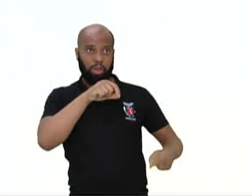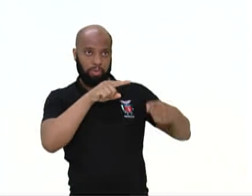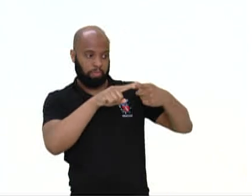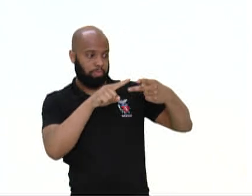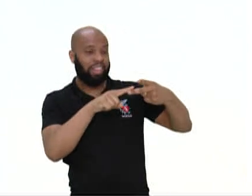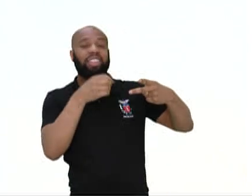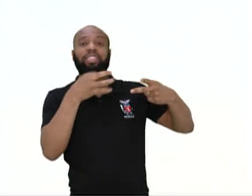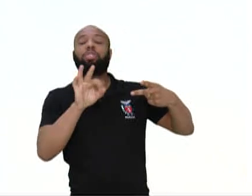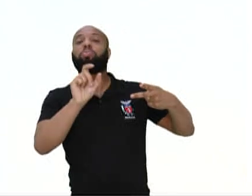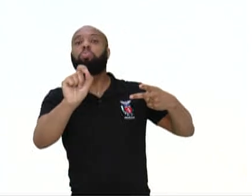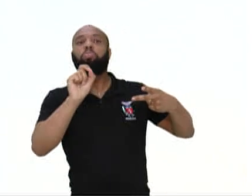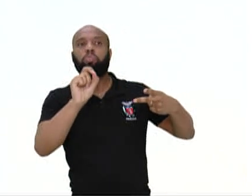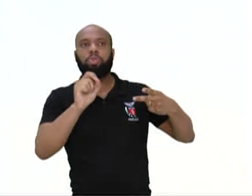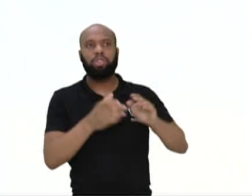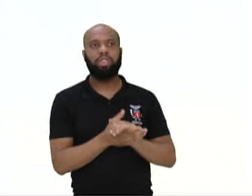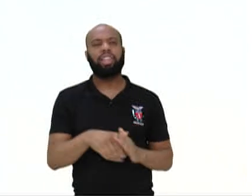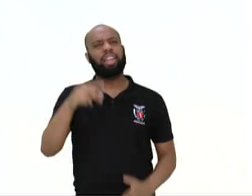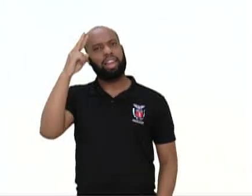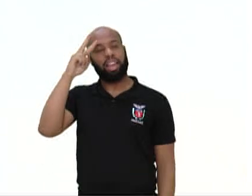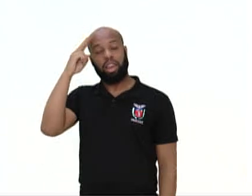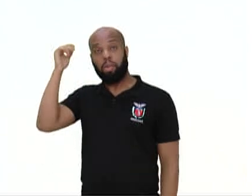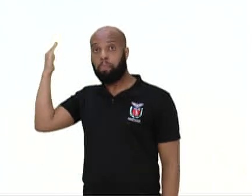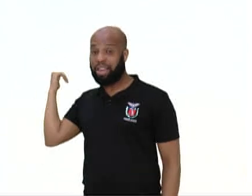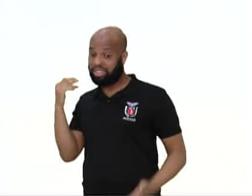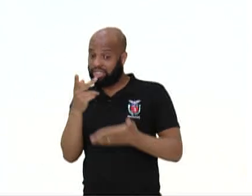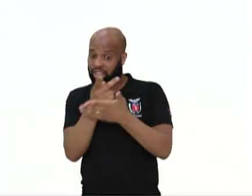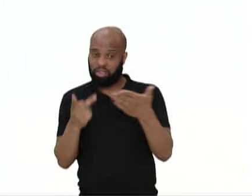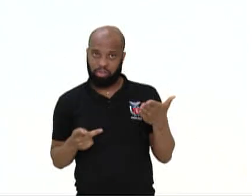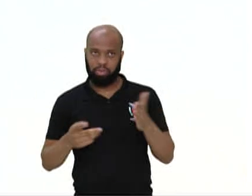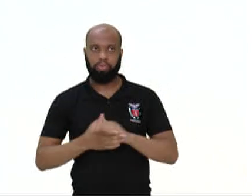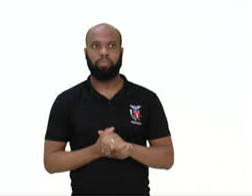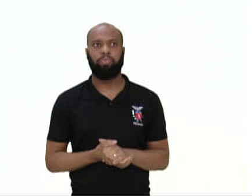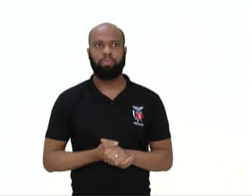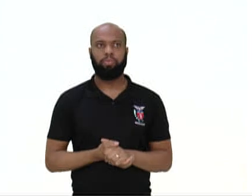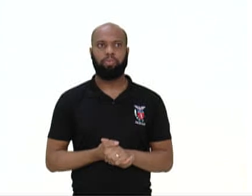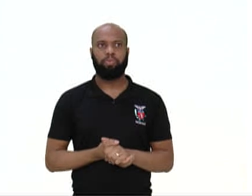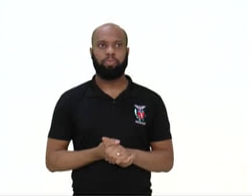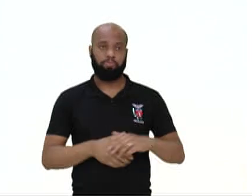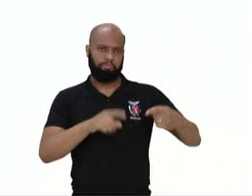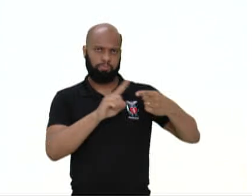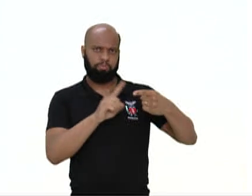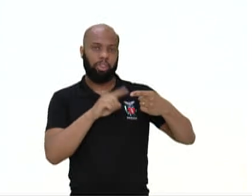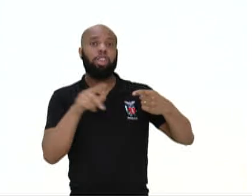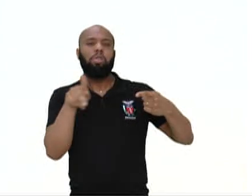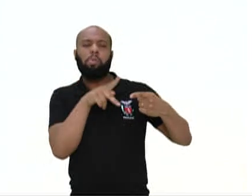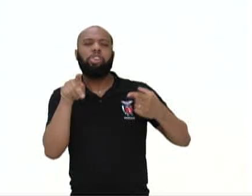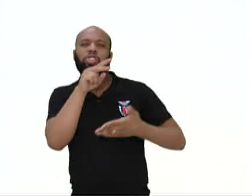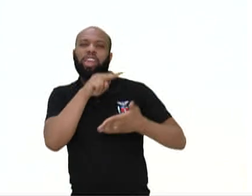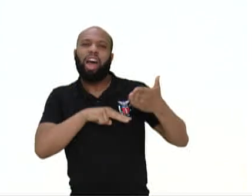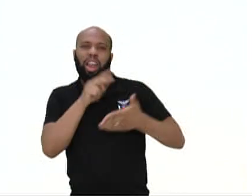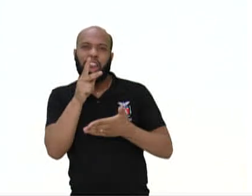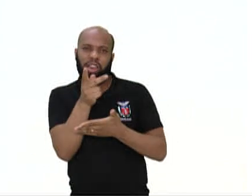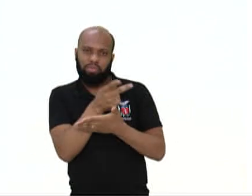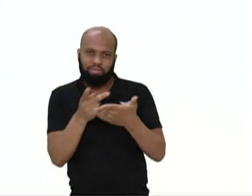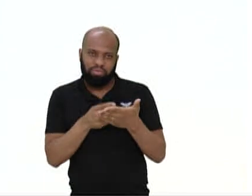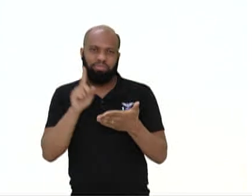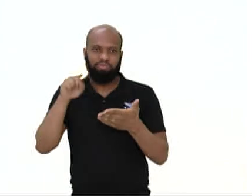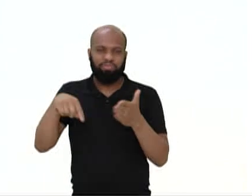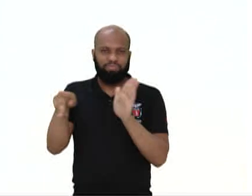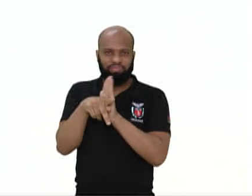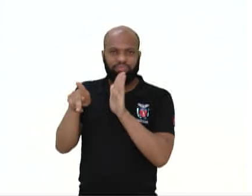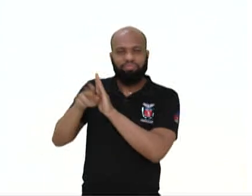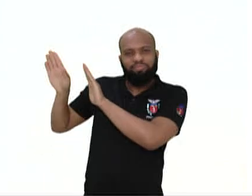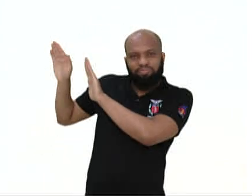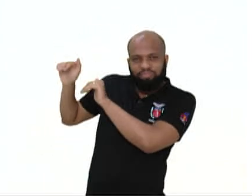que. Então, vamos lembrar lá do poema, no começo da nossa aula. É um texto literário em